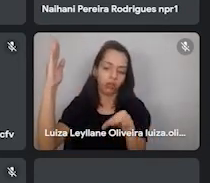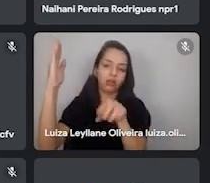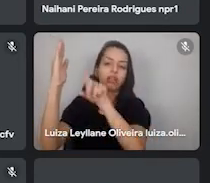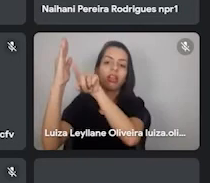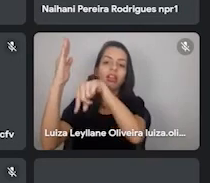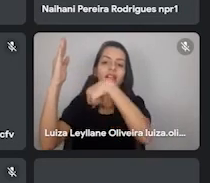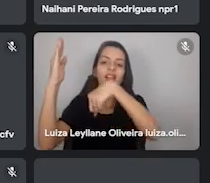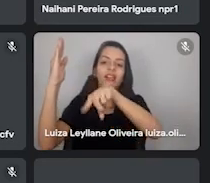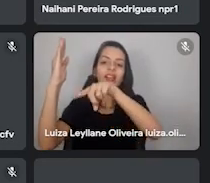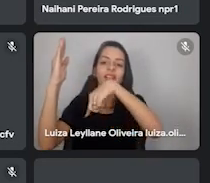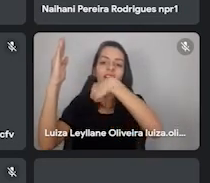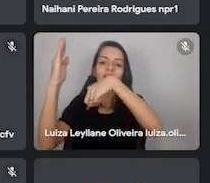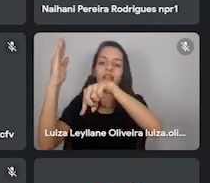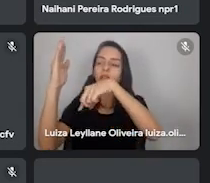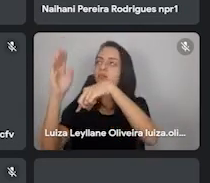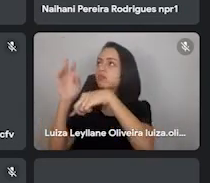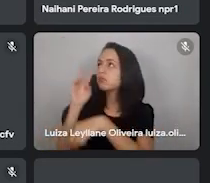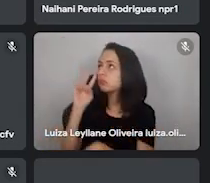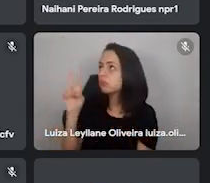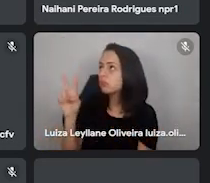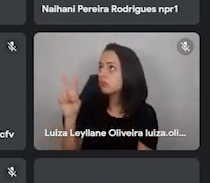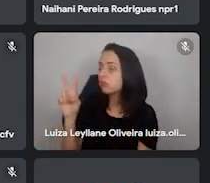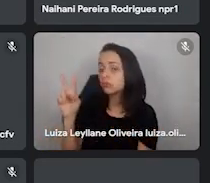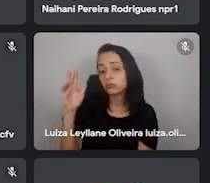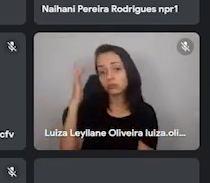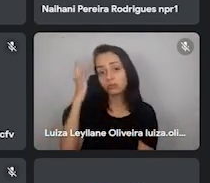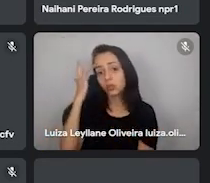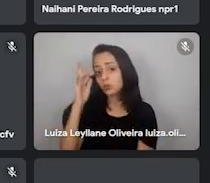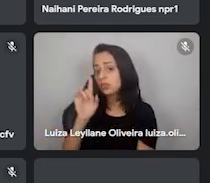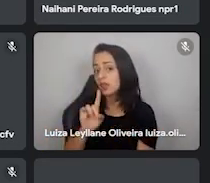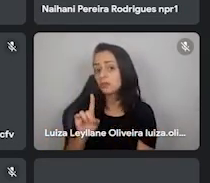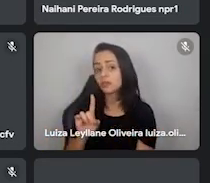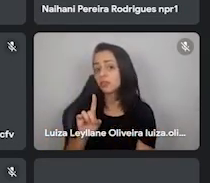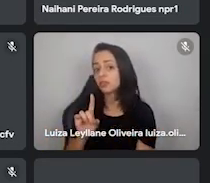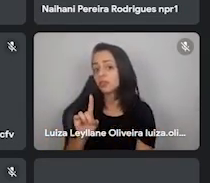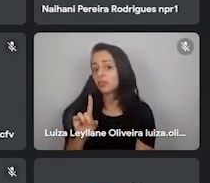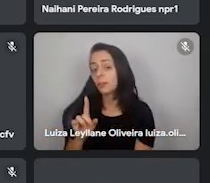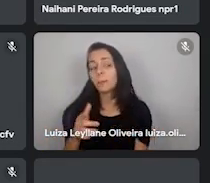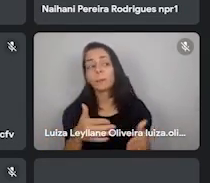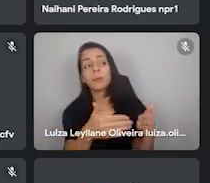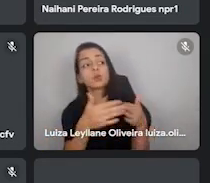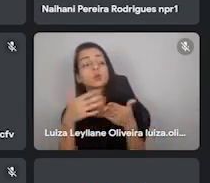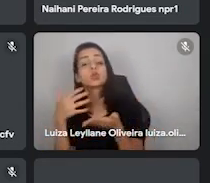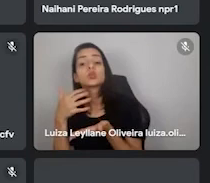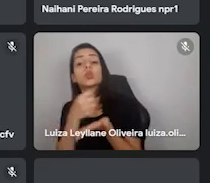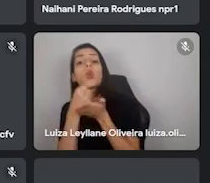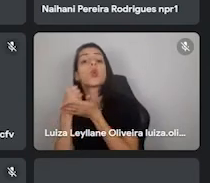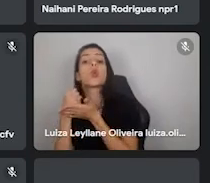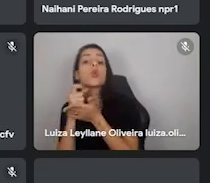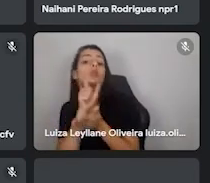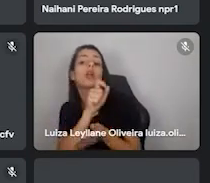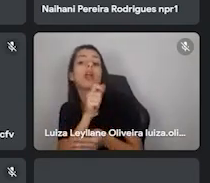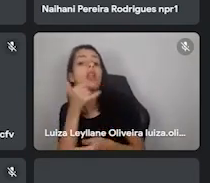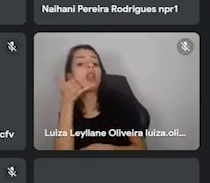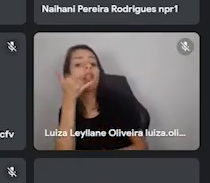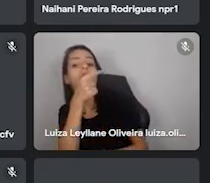eu tenho que o quê? Pedir socorro, avisar a CEMIG,